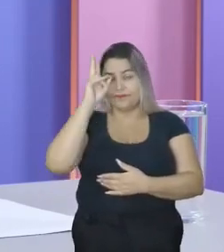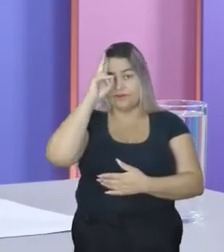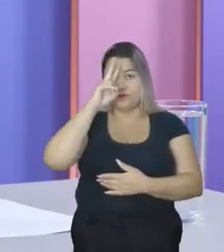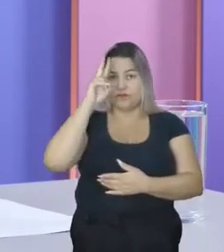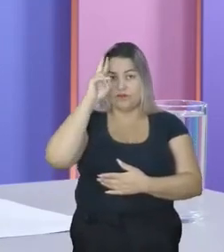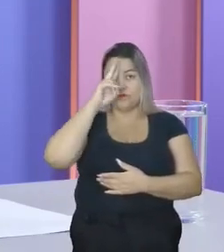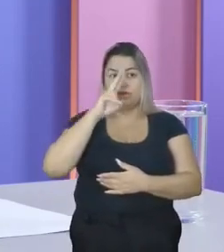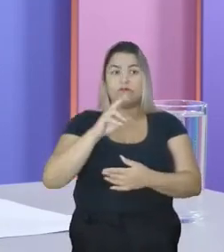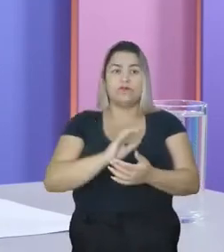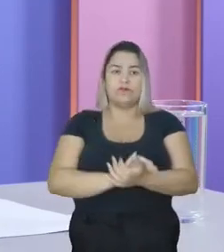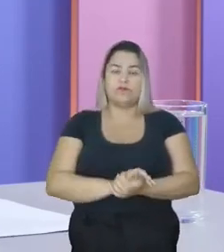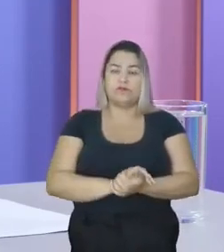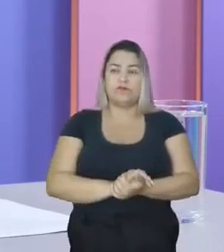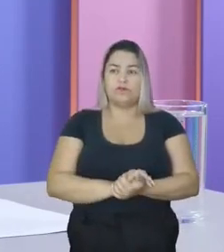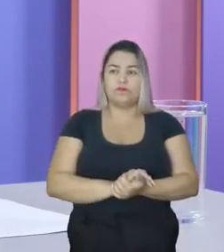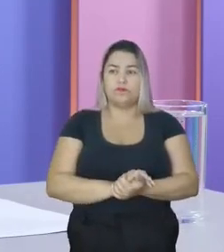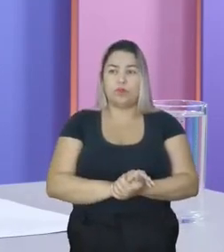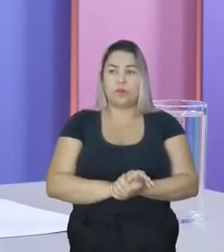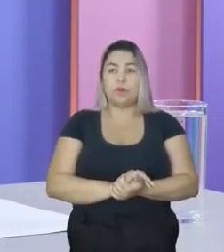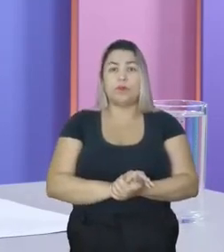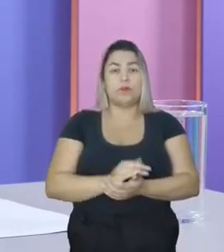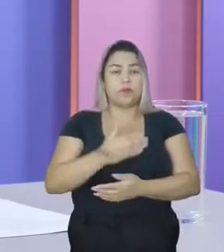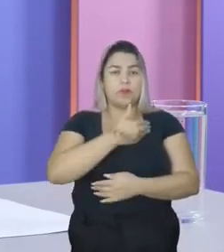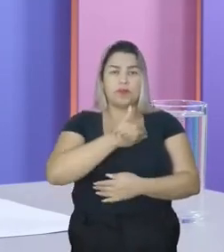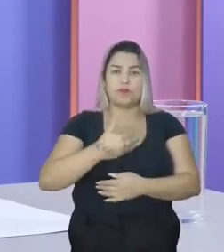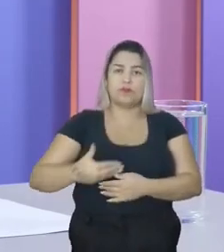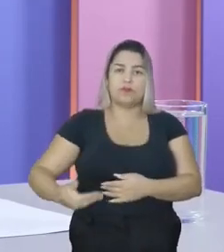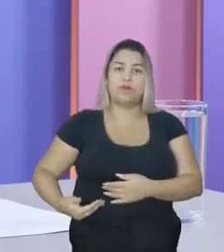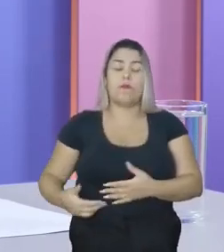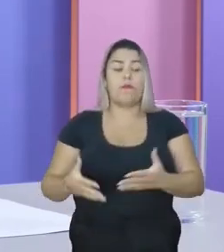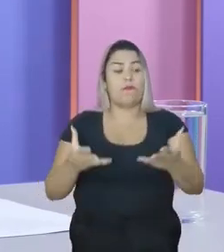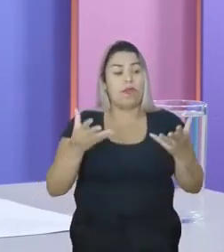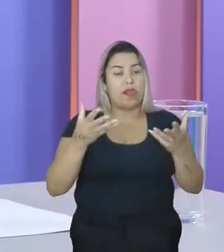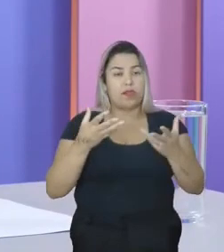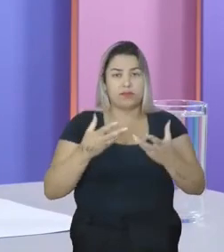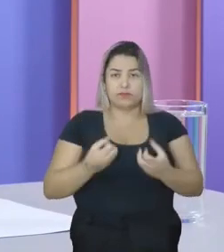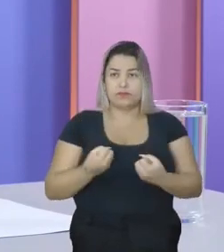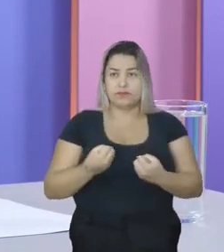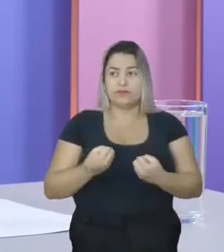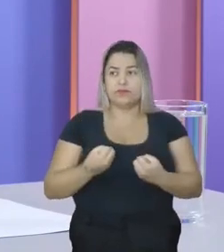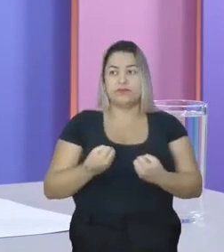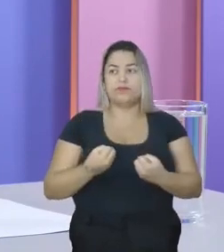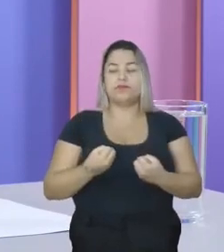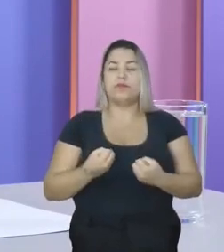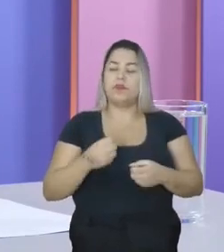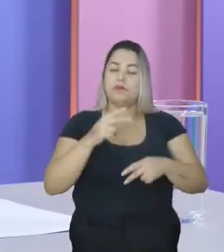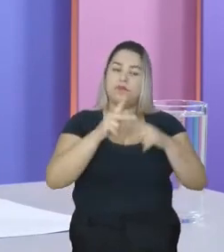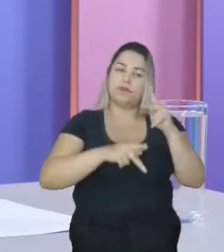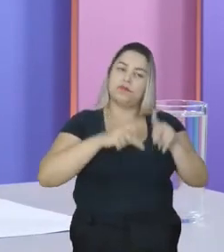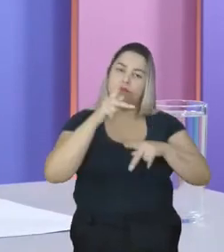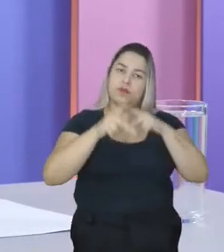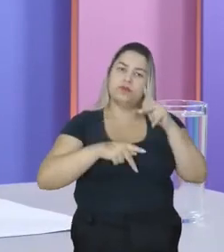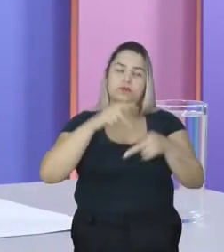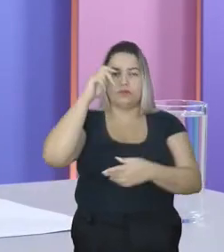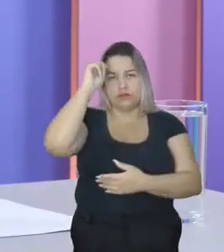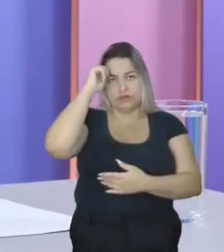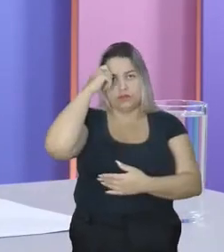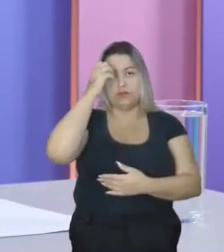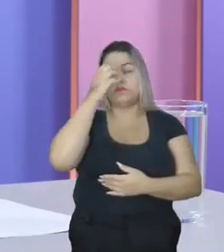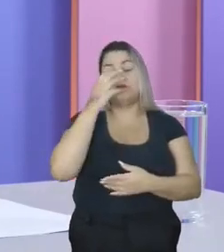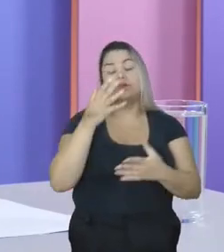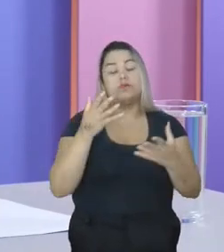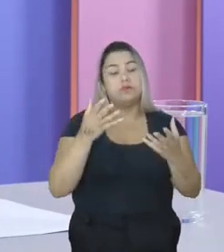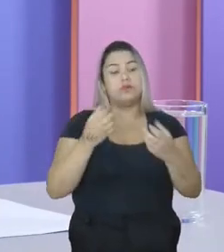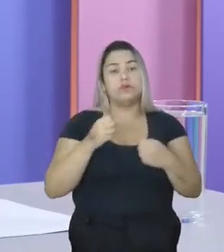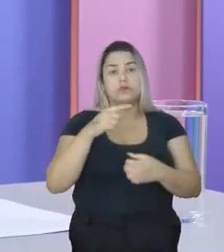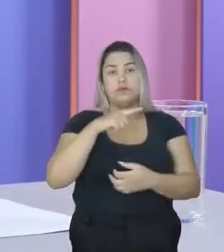República, um governo recebe a população negra, recebe o povo negro.